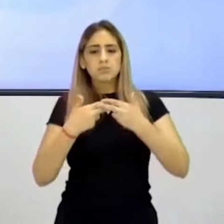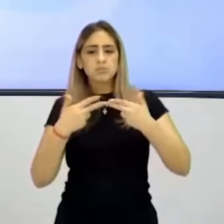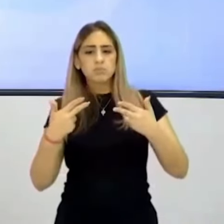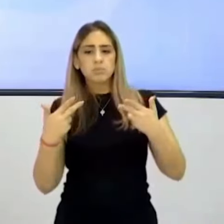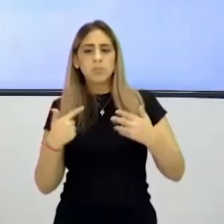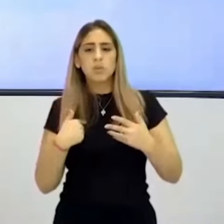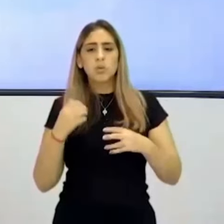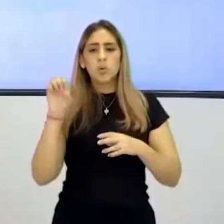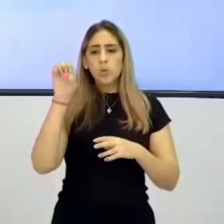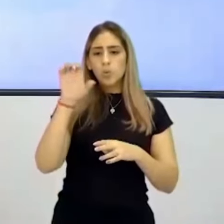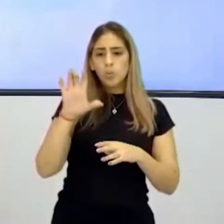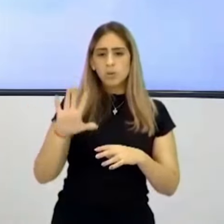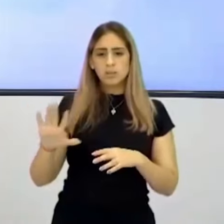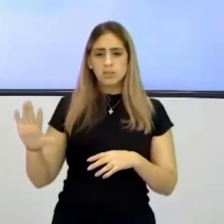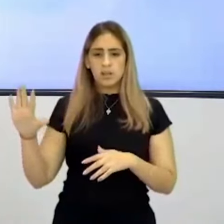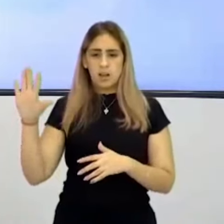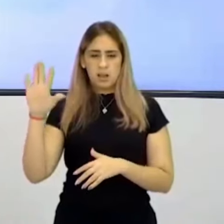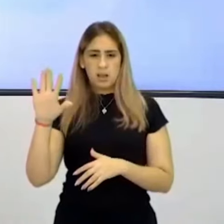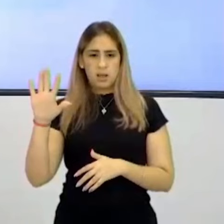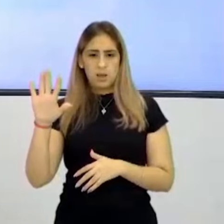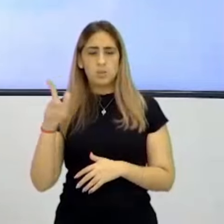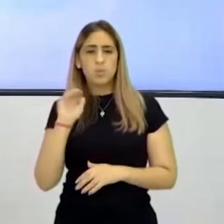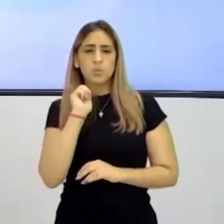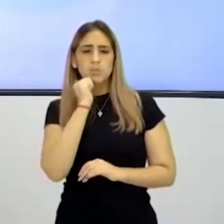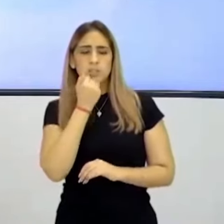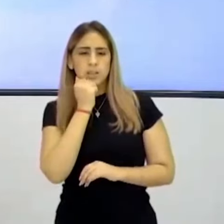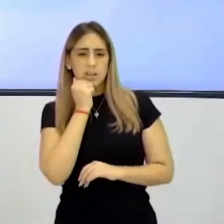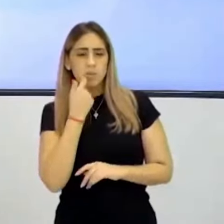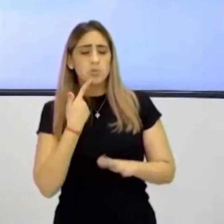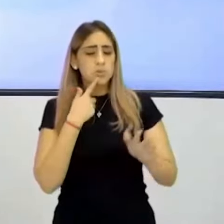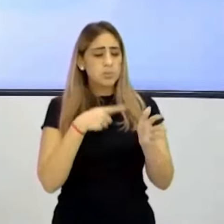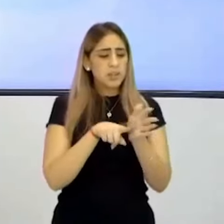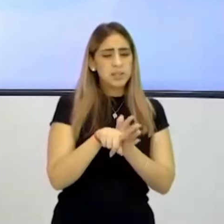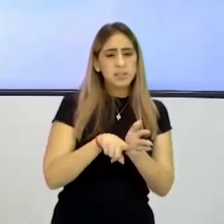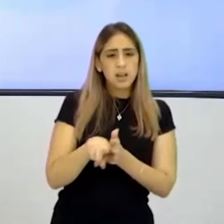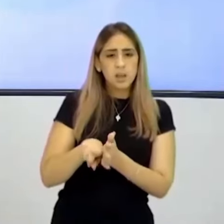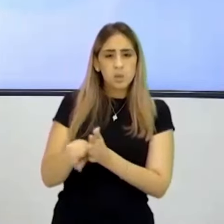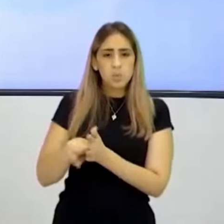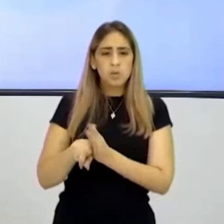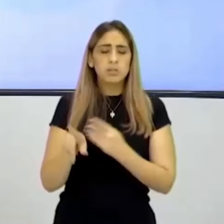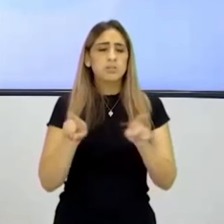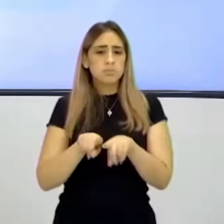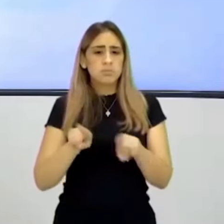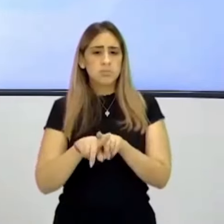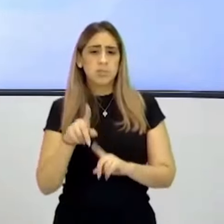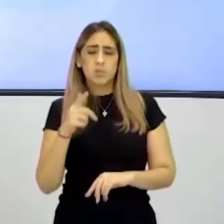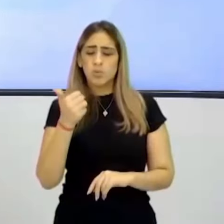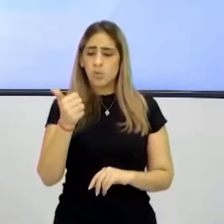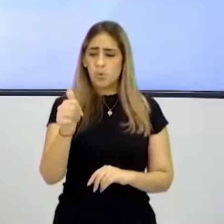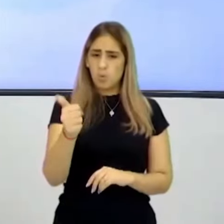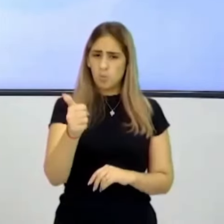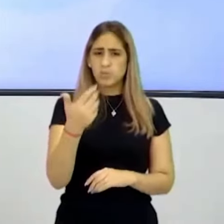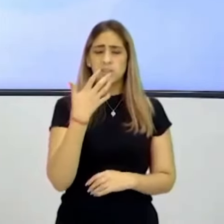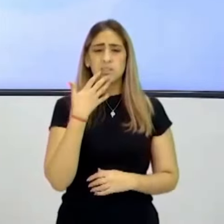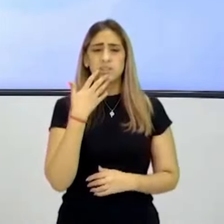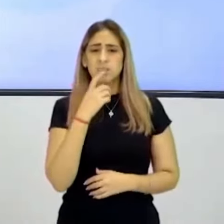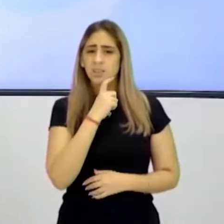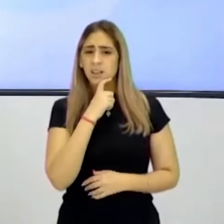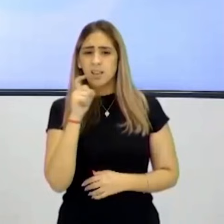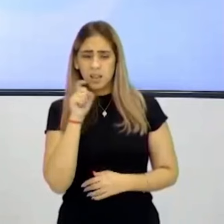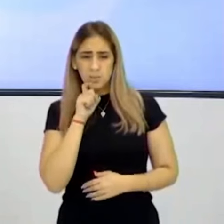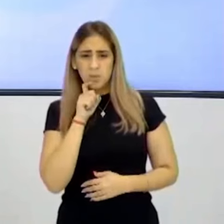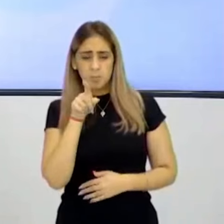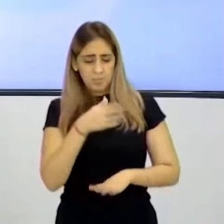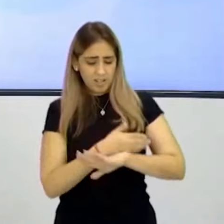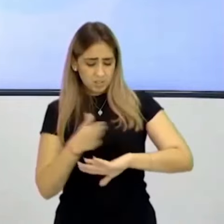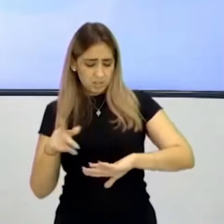o Estado, os cientistas, os pesquisadores. Mas do 11 de setembro, a partir deste